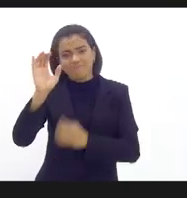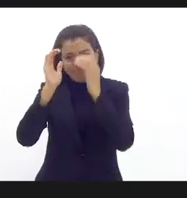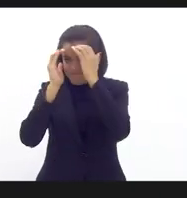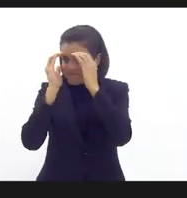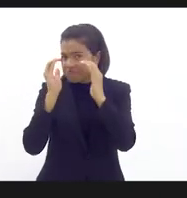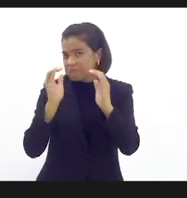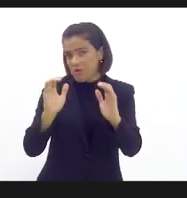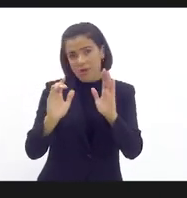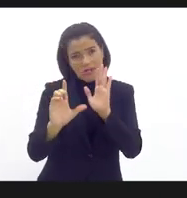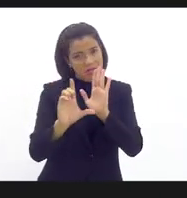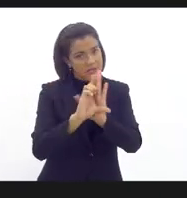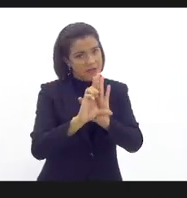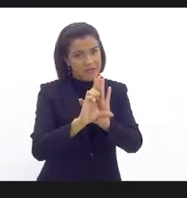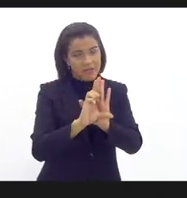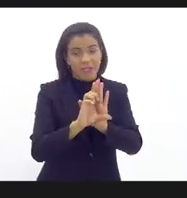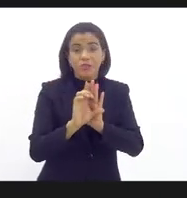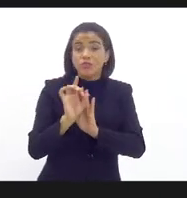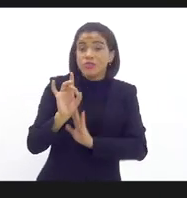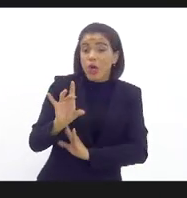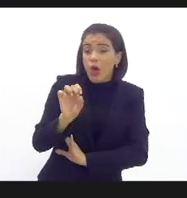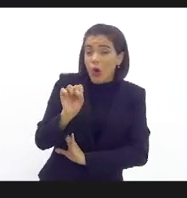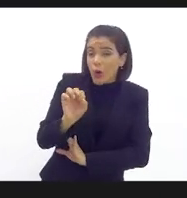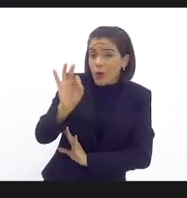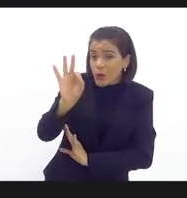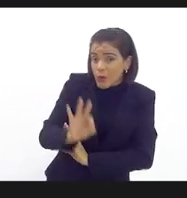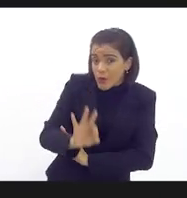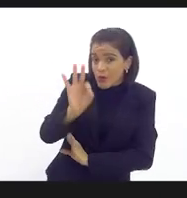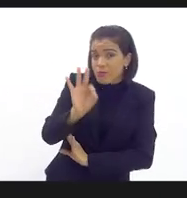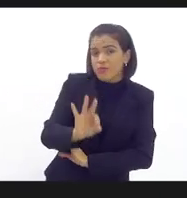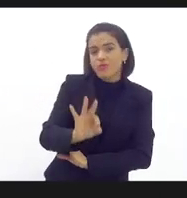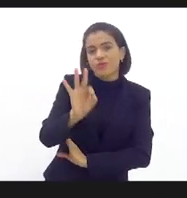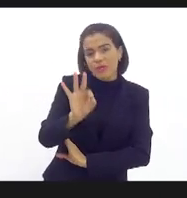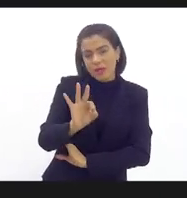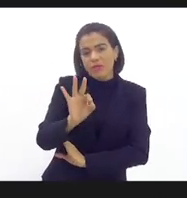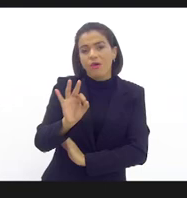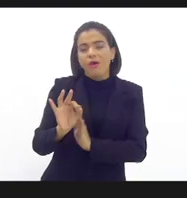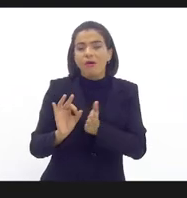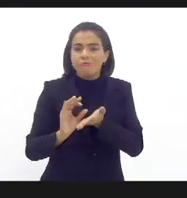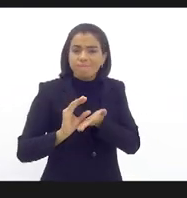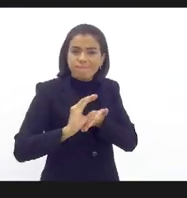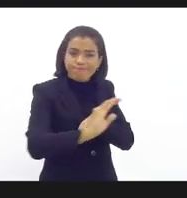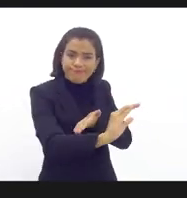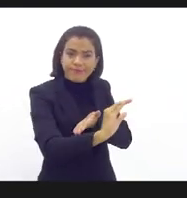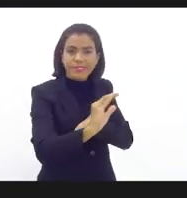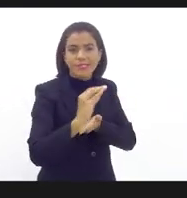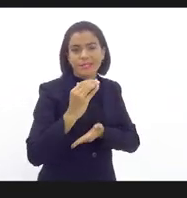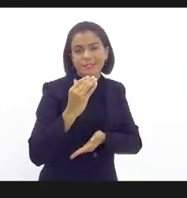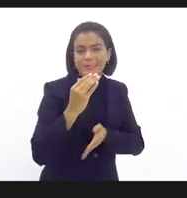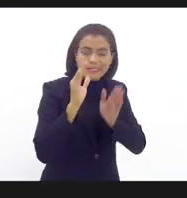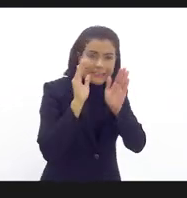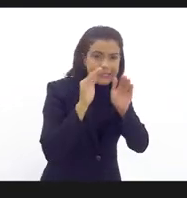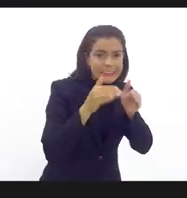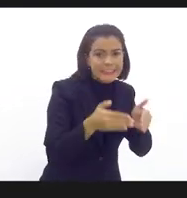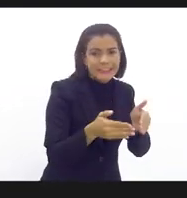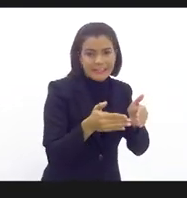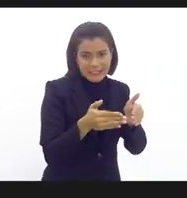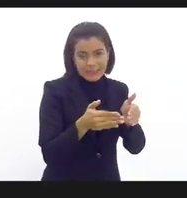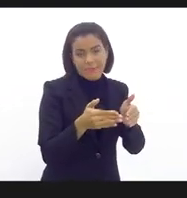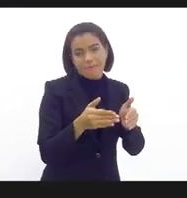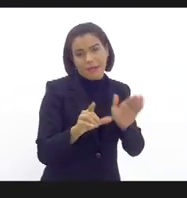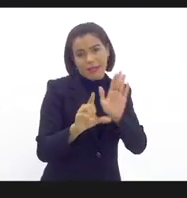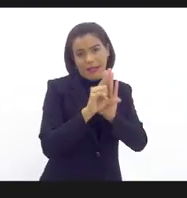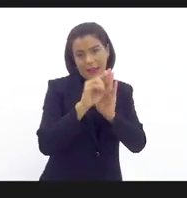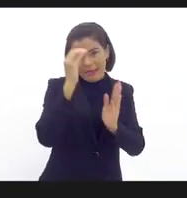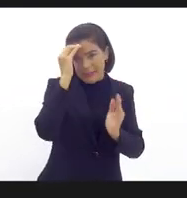legislação. Apenas 8% destinam algum orçamento específico para que essa lei